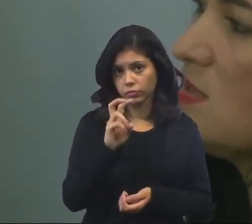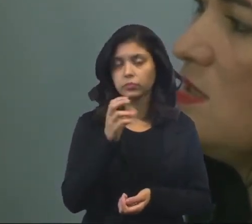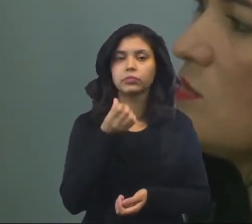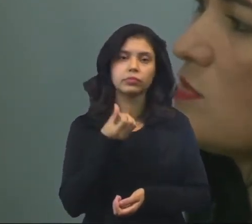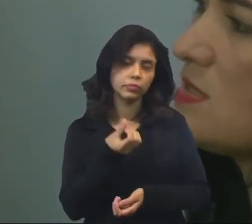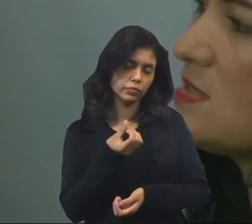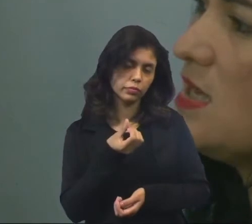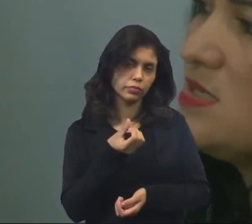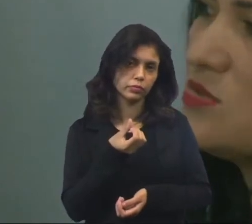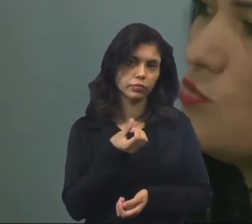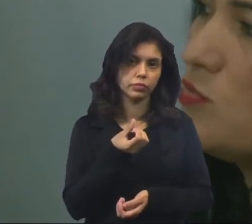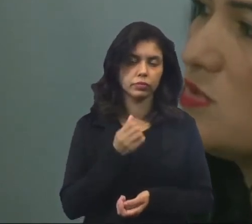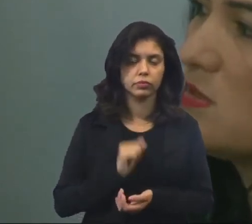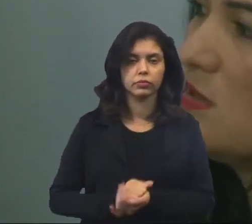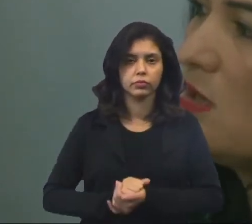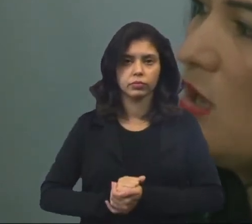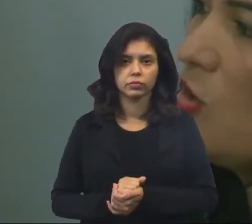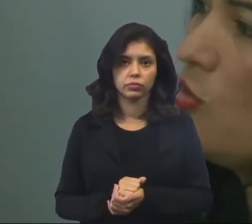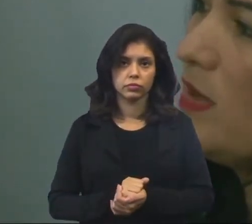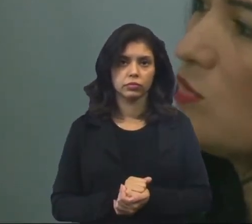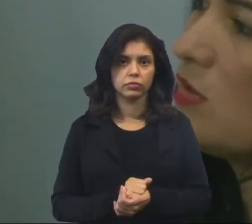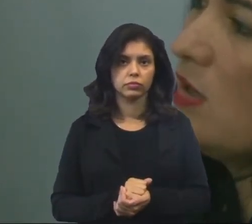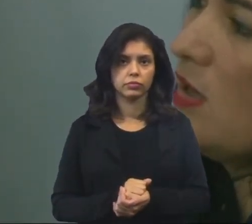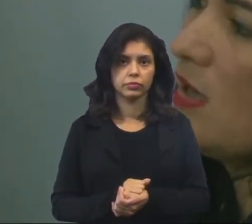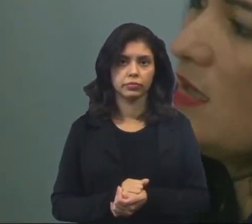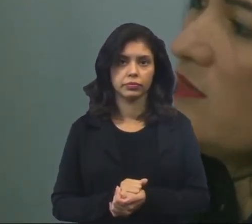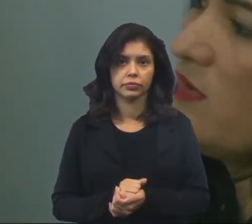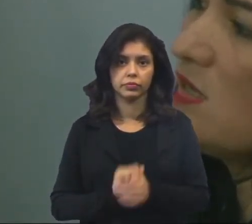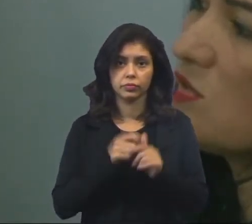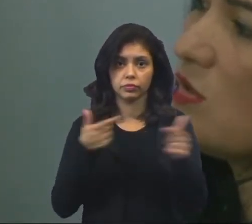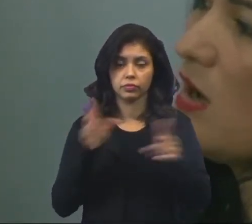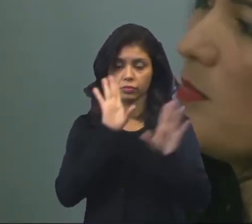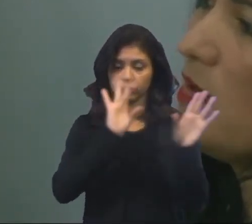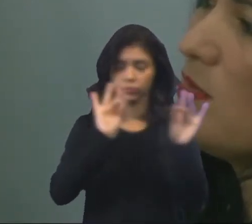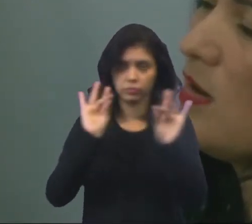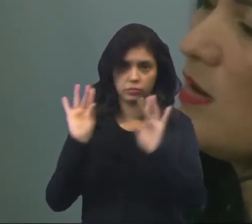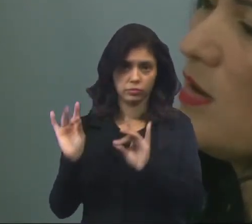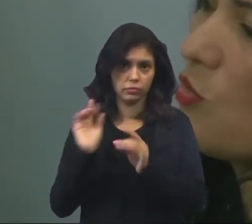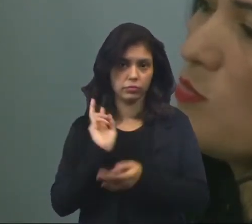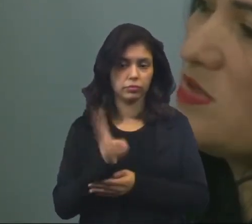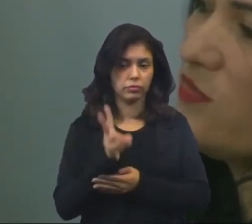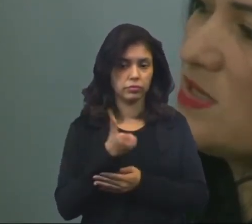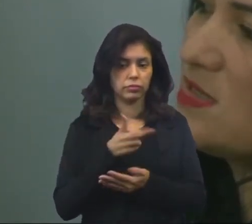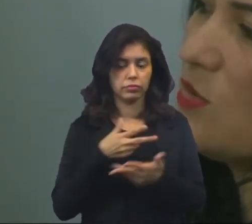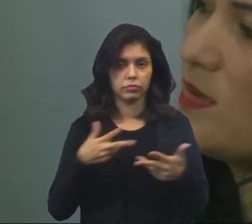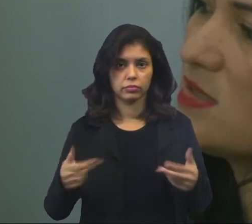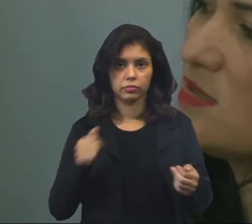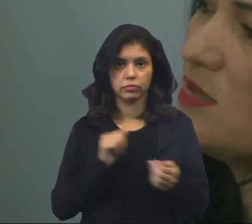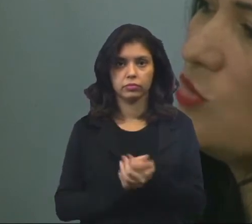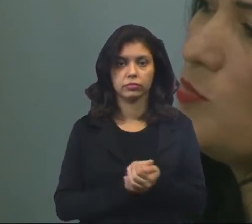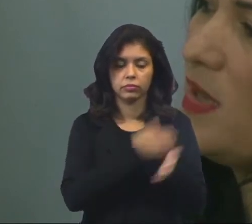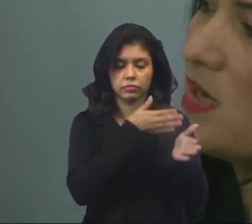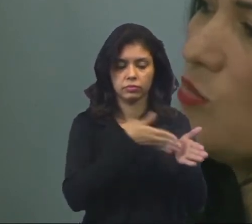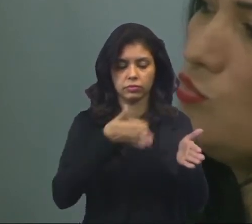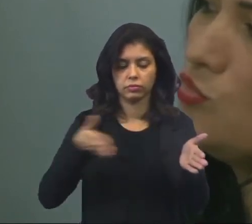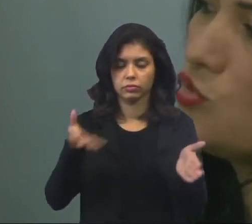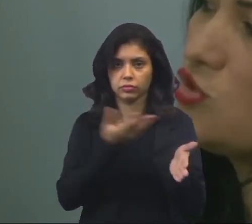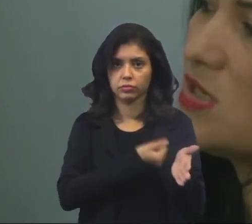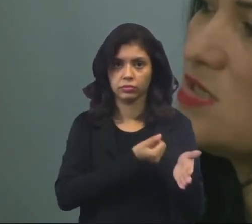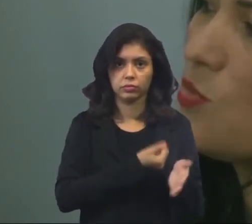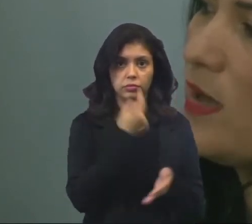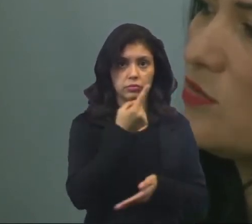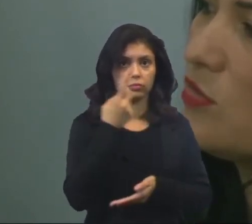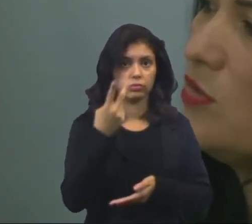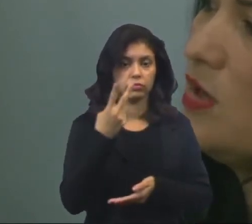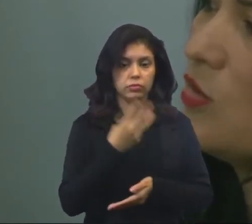4, 5, 6 cubos. Eu aumento cada vez, ó, como se fosse a sequência numérica. 1, 2,